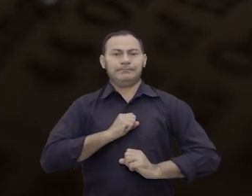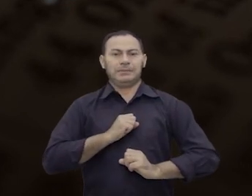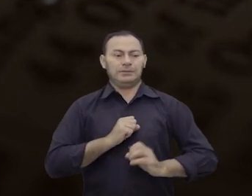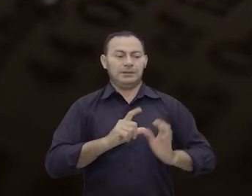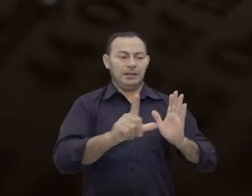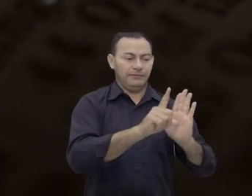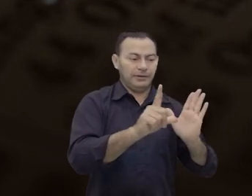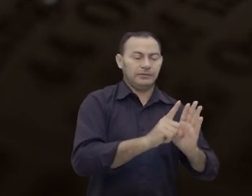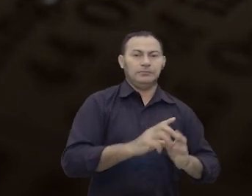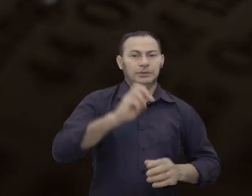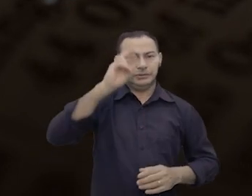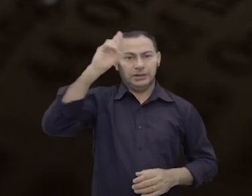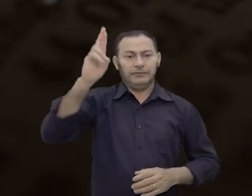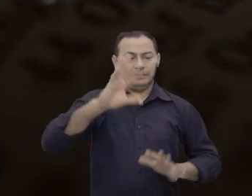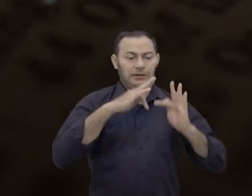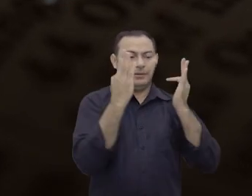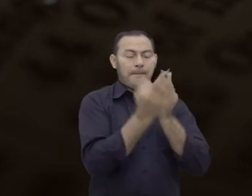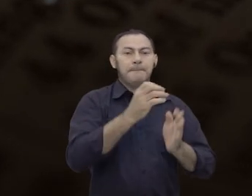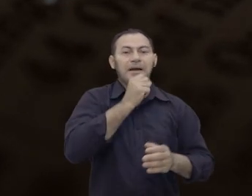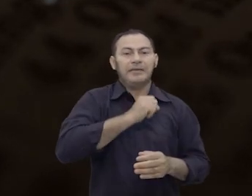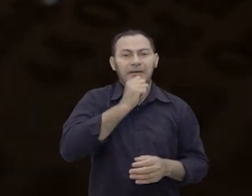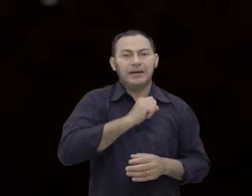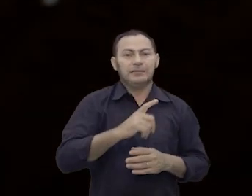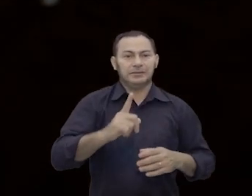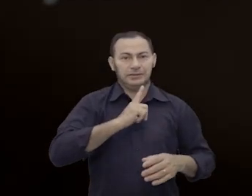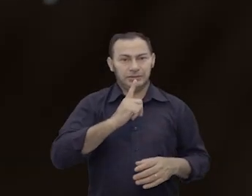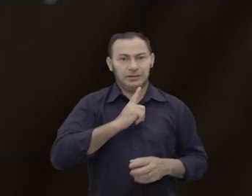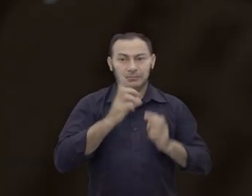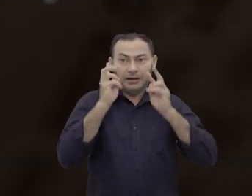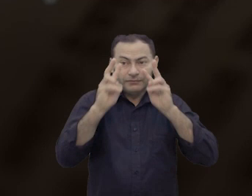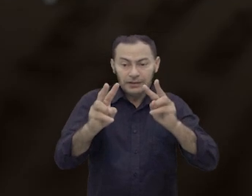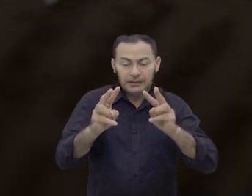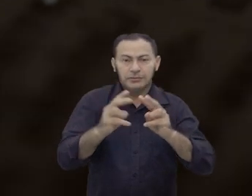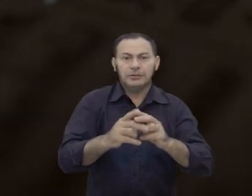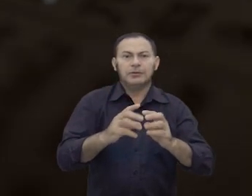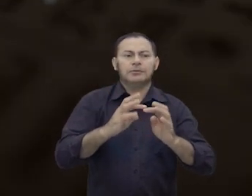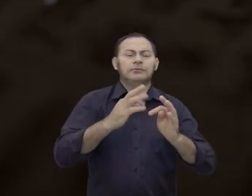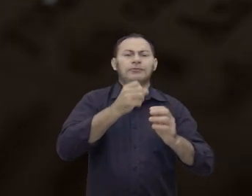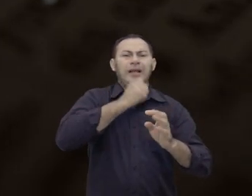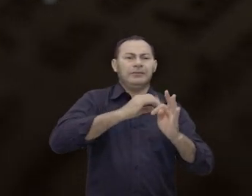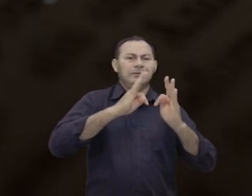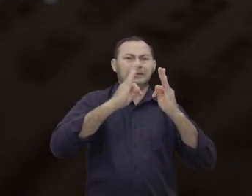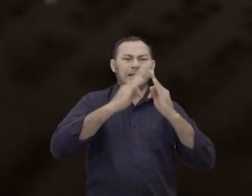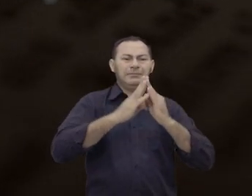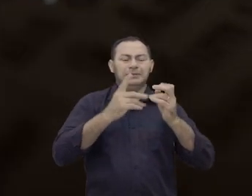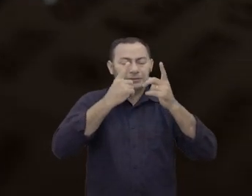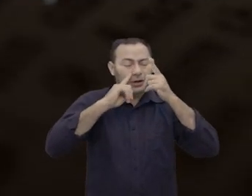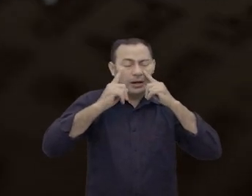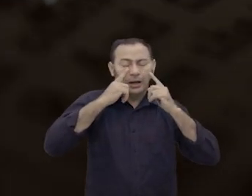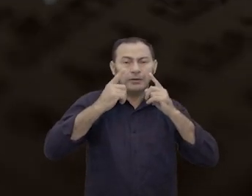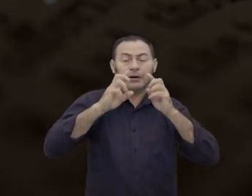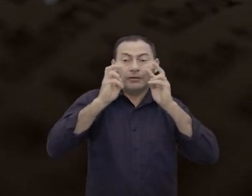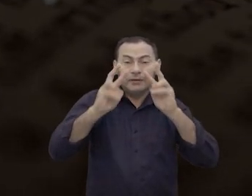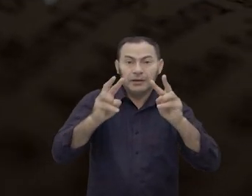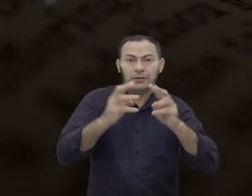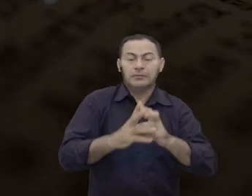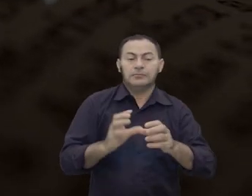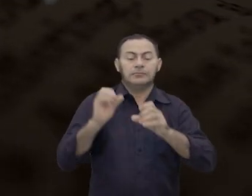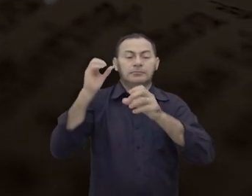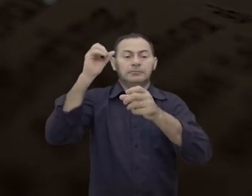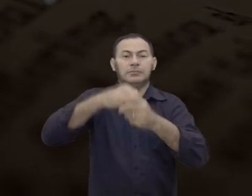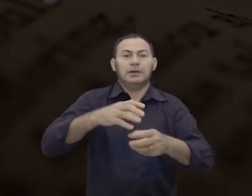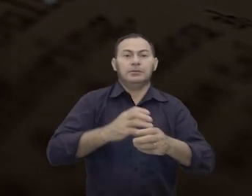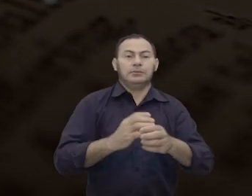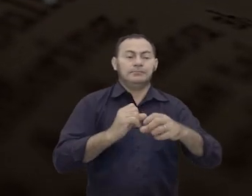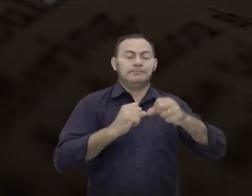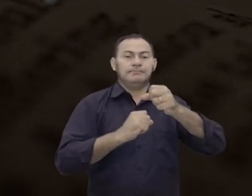dos sacerdotes, dos levitas e dos chefes das famílias mais velhas, que tinham visto o antigo templo, choraram em alta voz quando